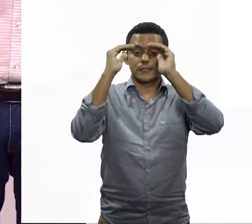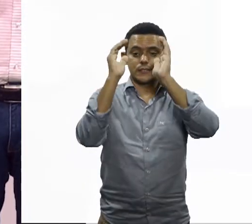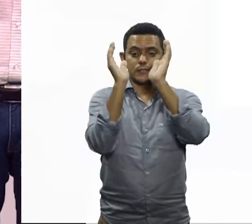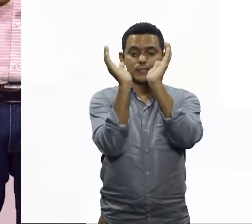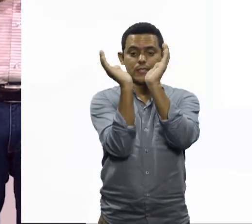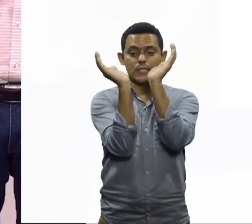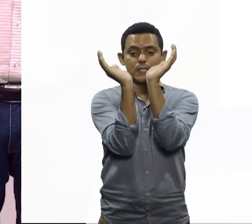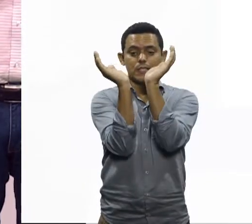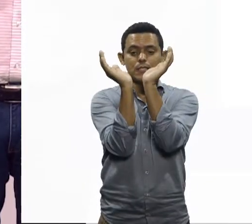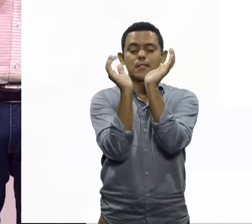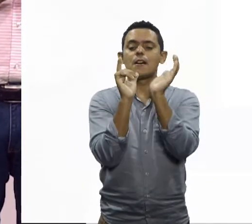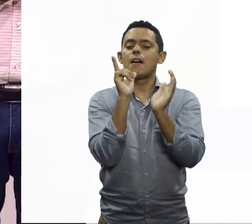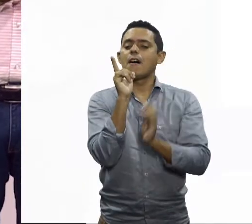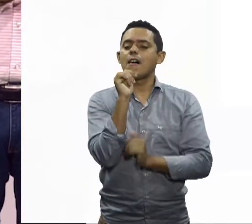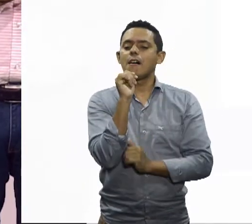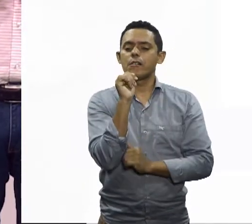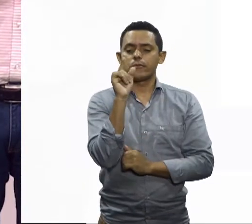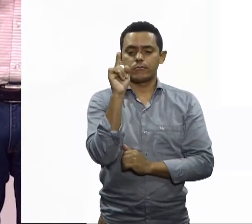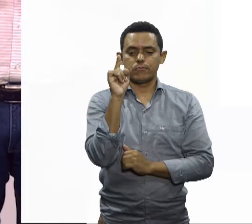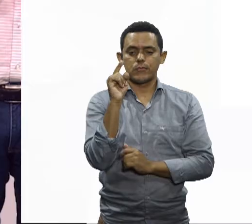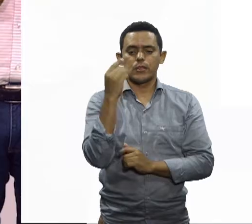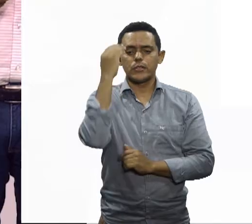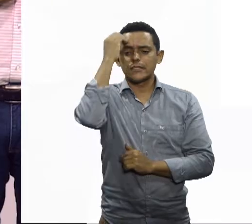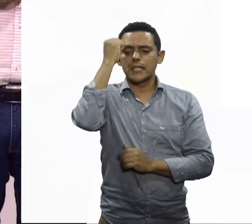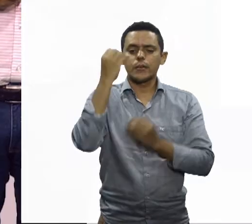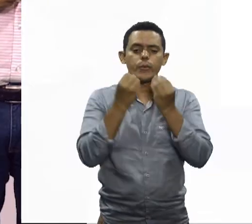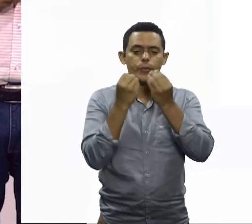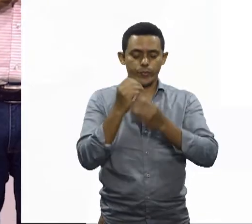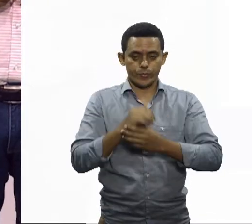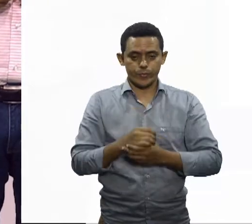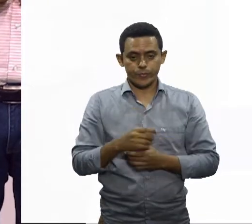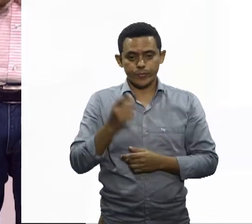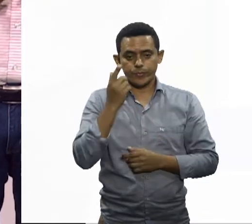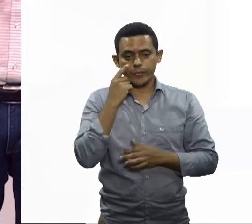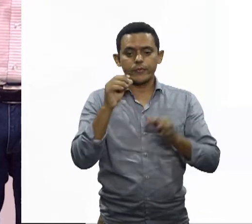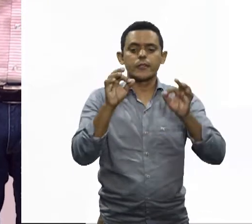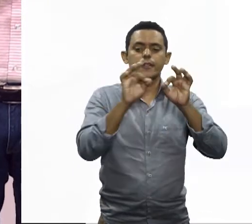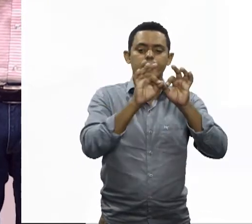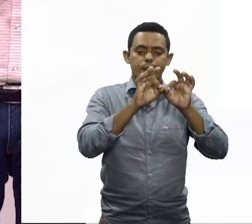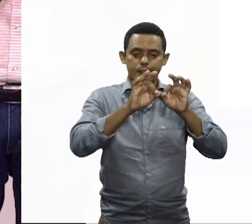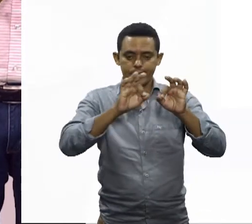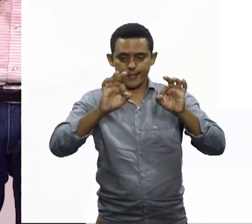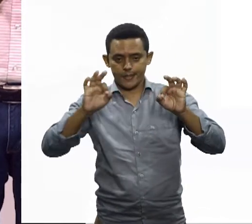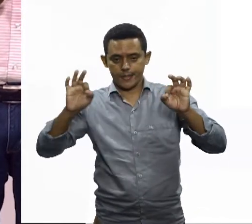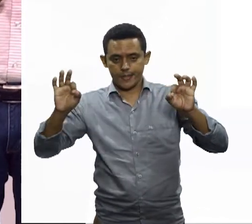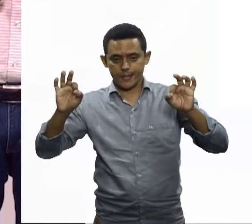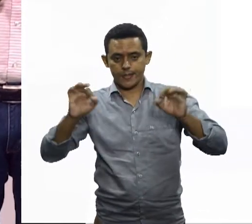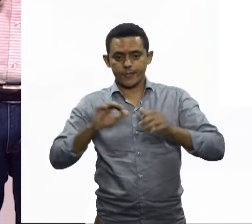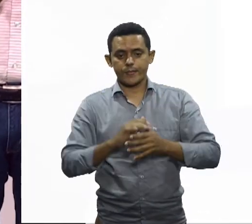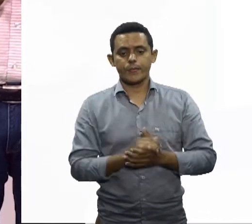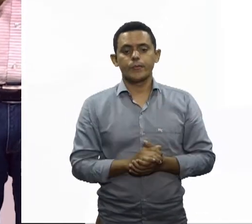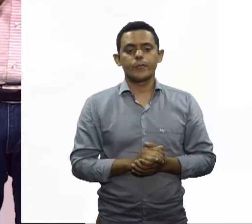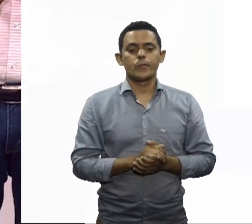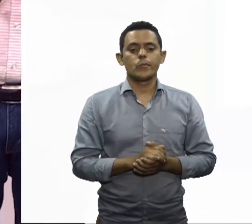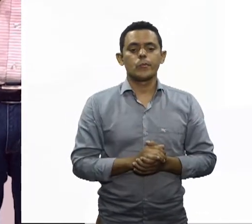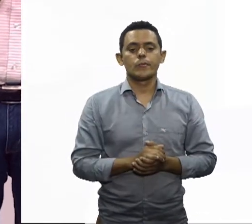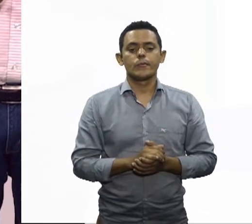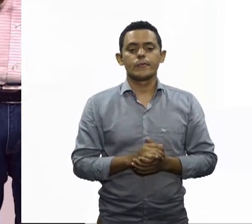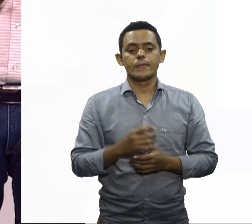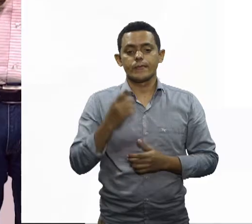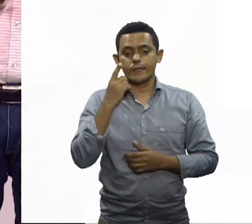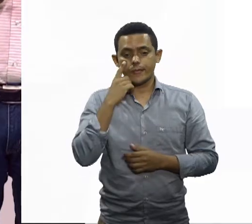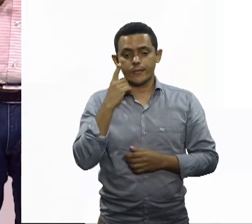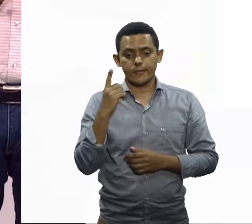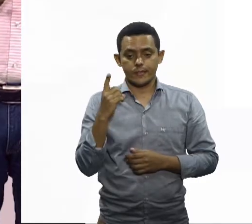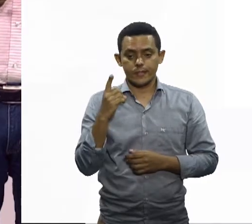seguinte, novamente, eu fiz uma reta ali para fazer uma tabela de conversão. Nós temos ali quilômetro ao cubo, hectômetro ao